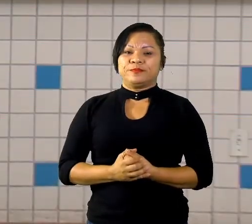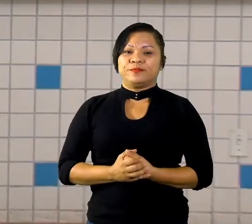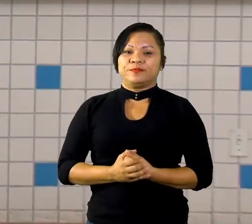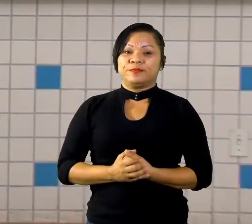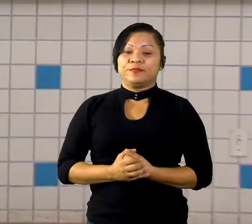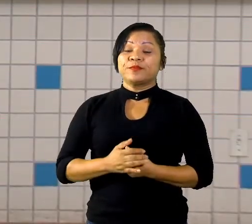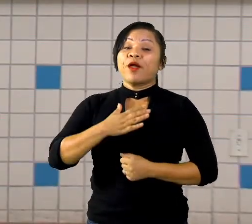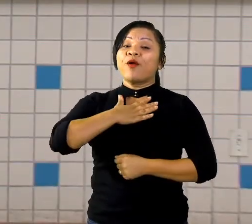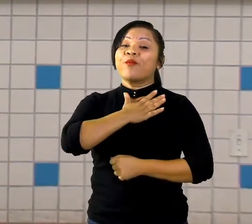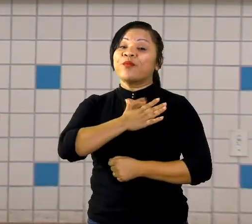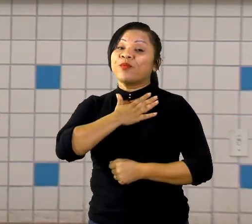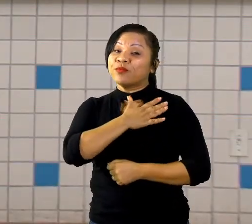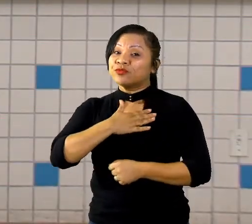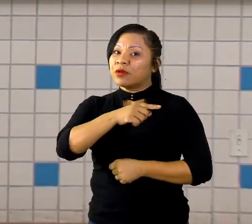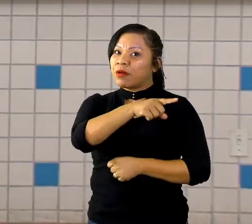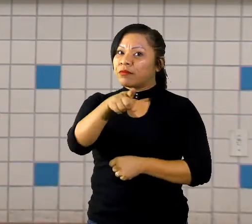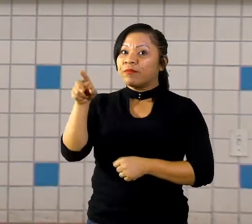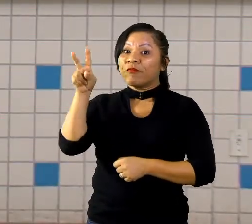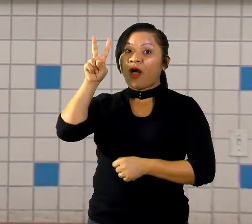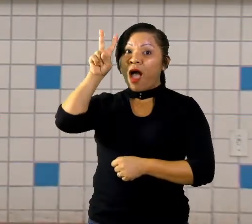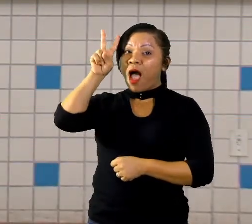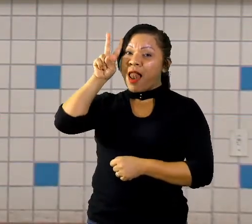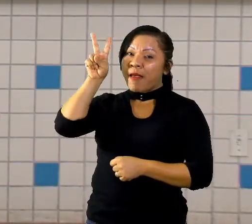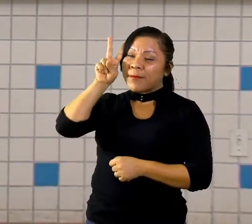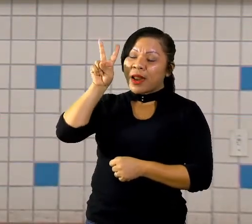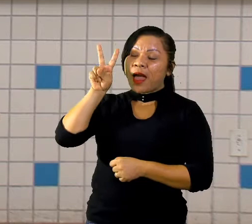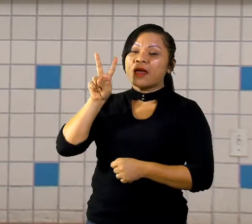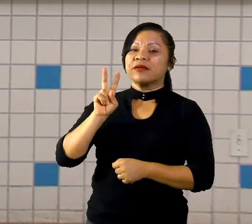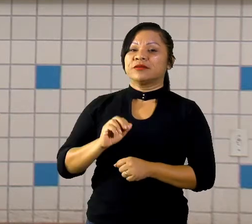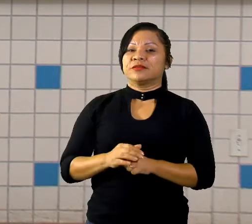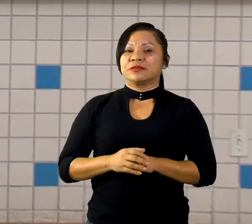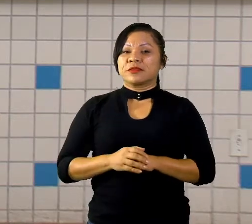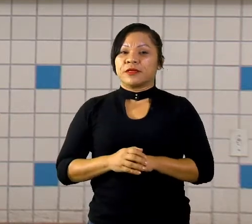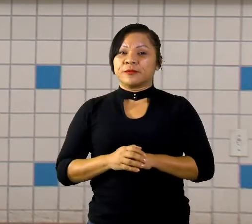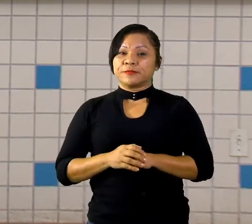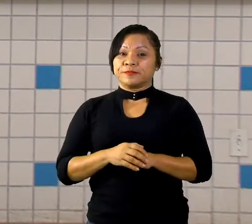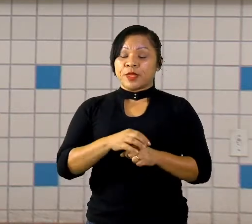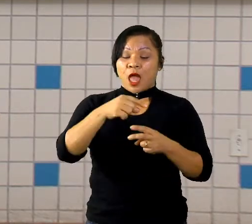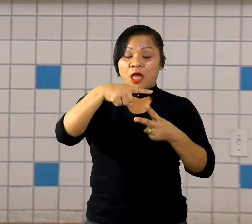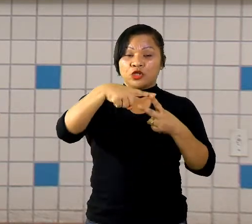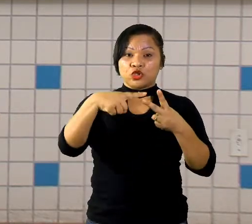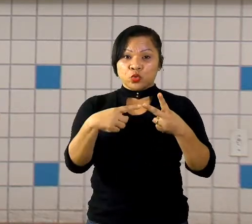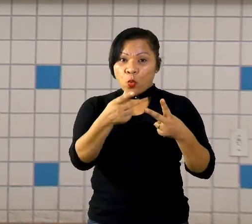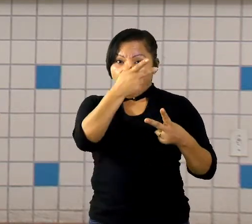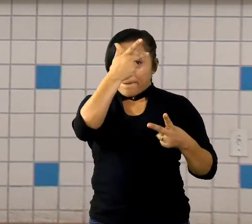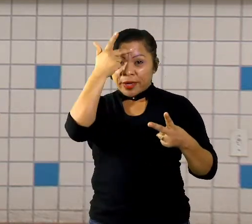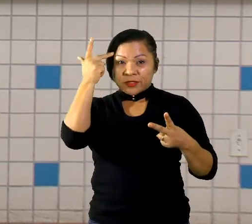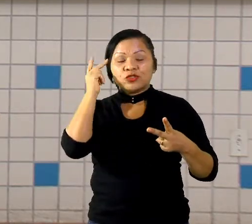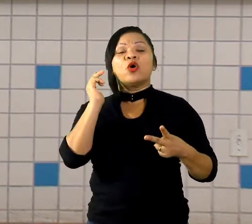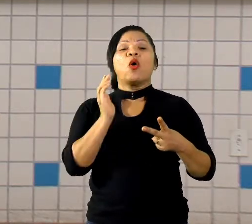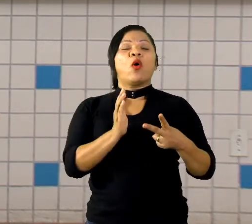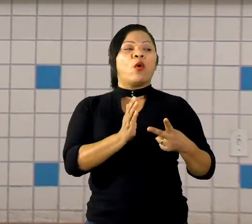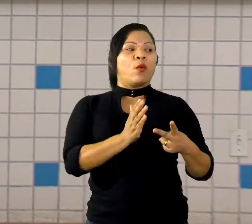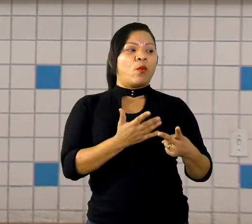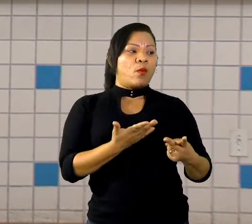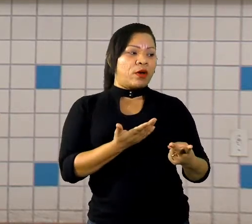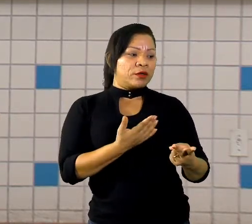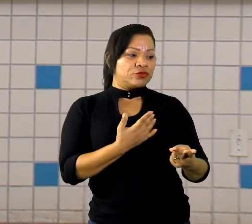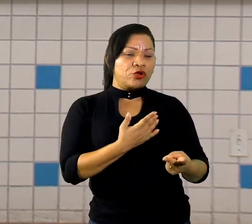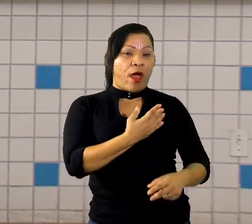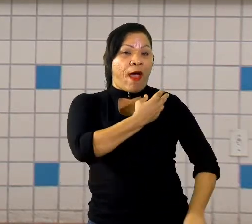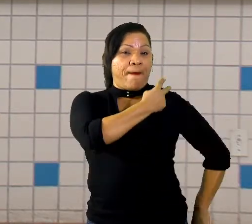Gostaria que vocês lembrassem, por exemplo, de dois governantes, dois presidentes do nosso